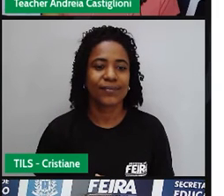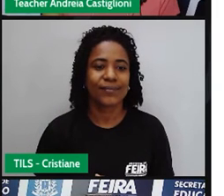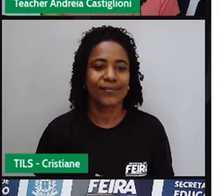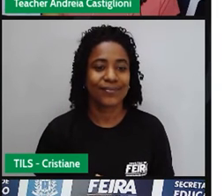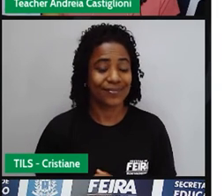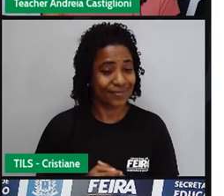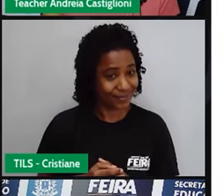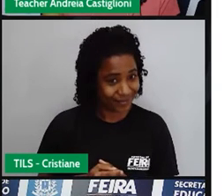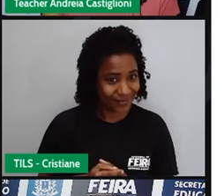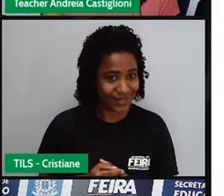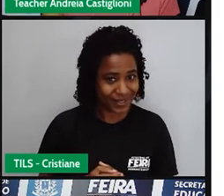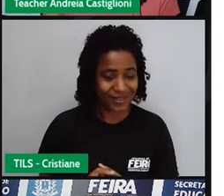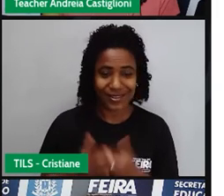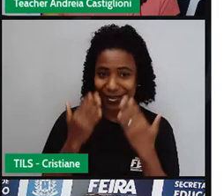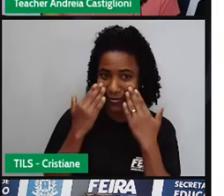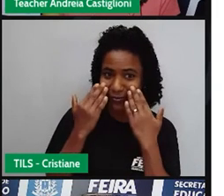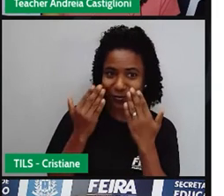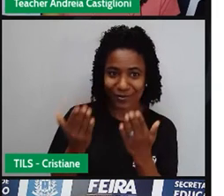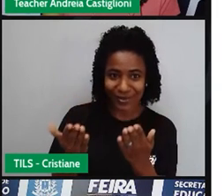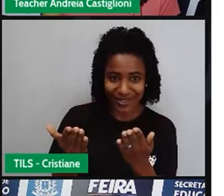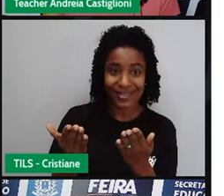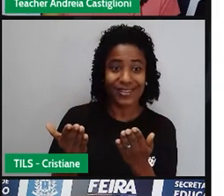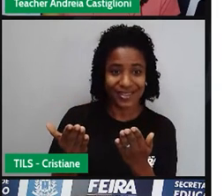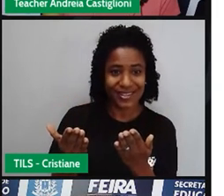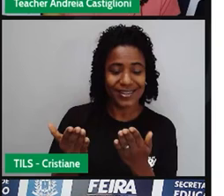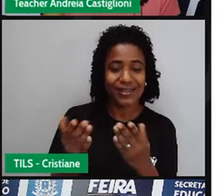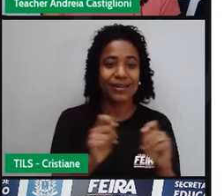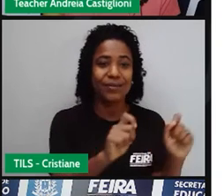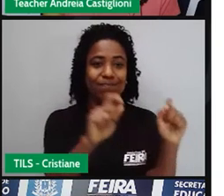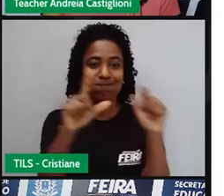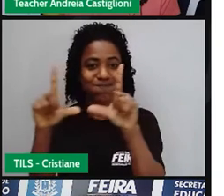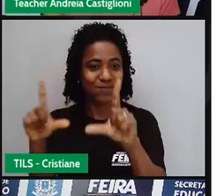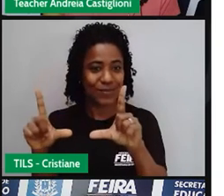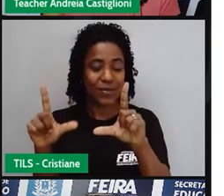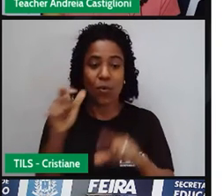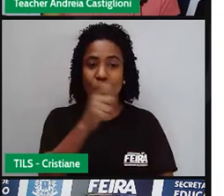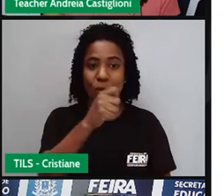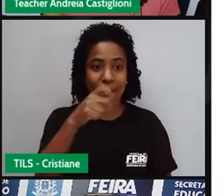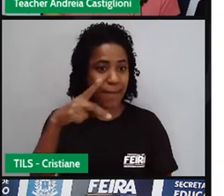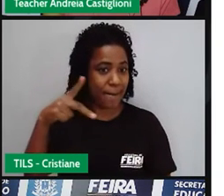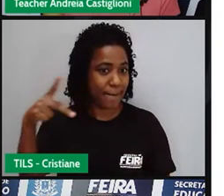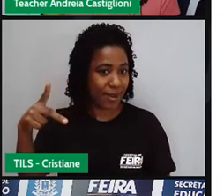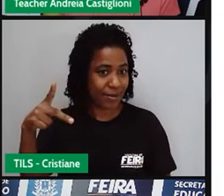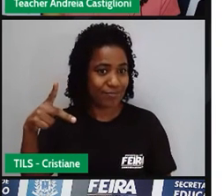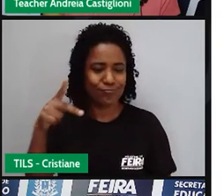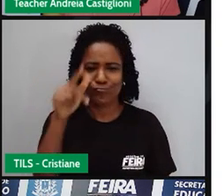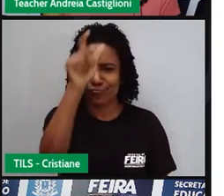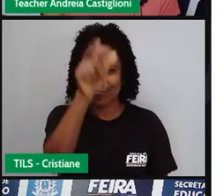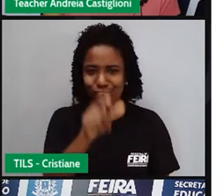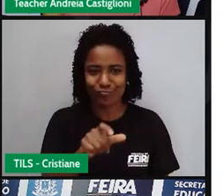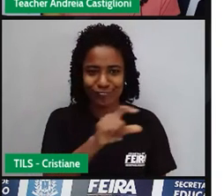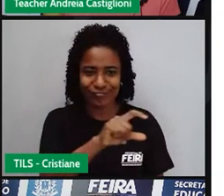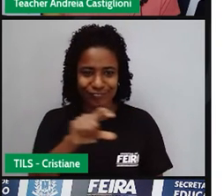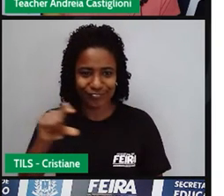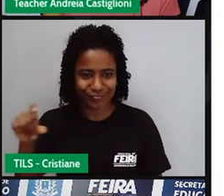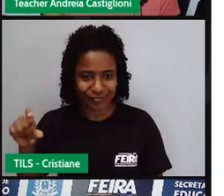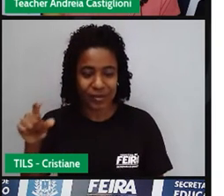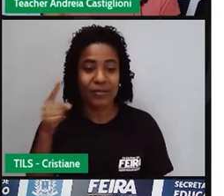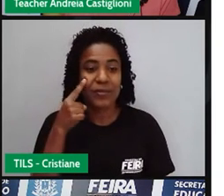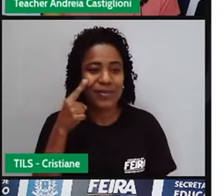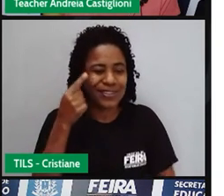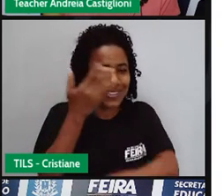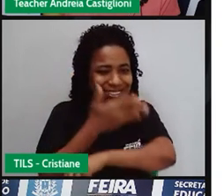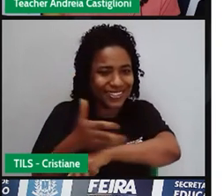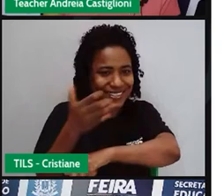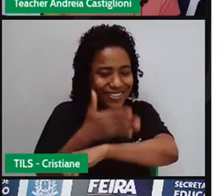dois são os espelhados para vocês agora a tela do aplicativo Lane apps 4 óleo só a partir desse aplicativo nós vamos